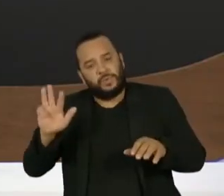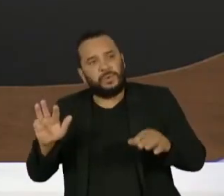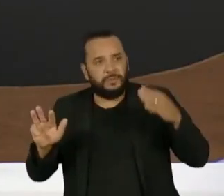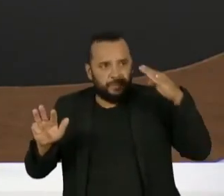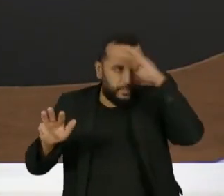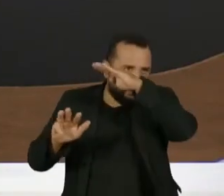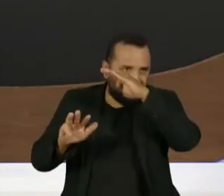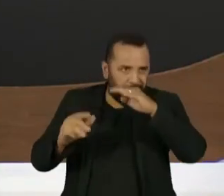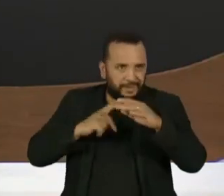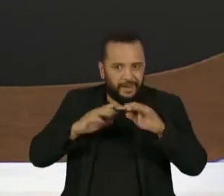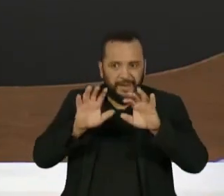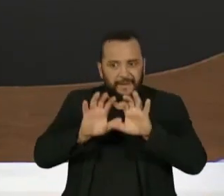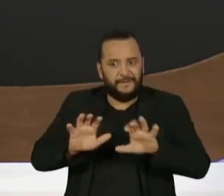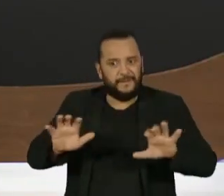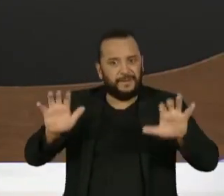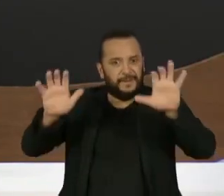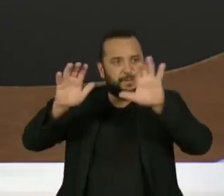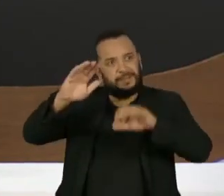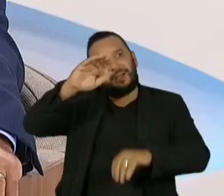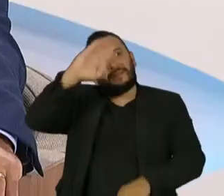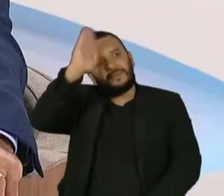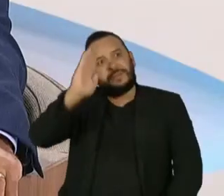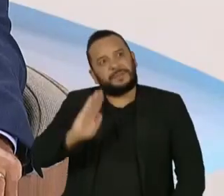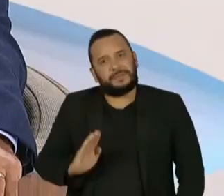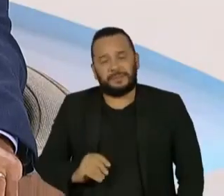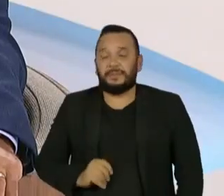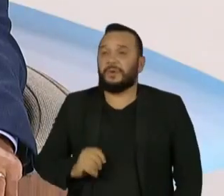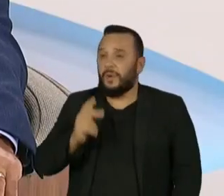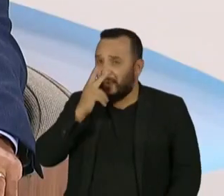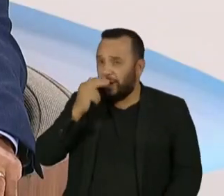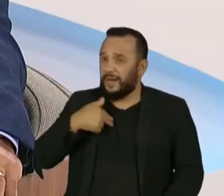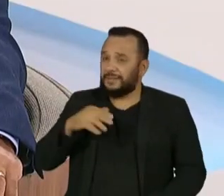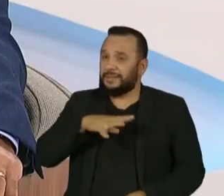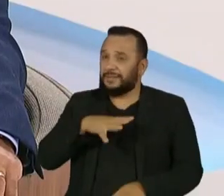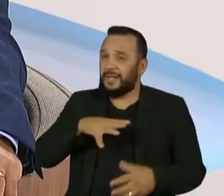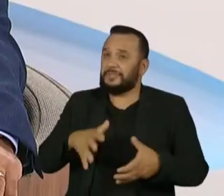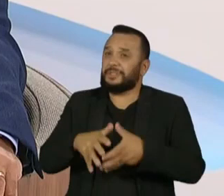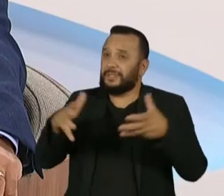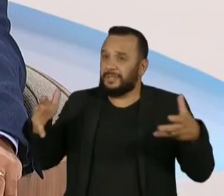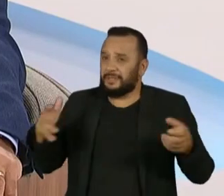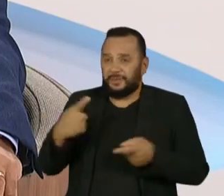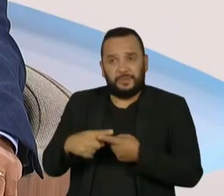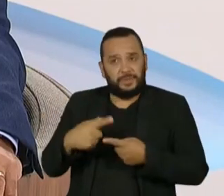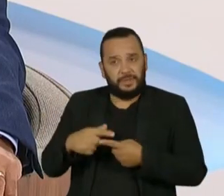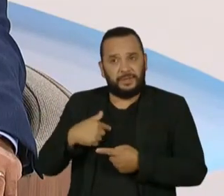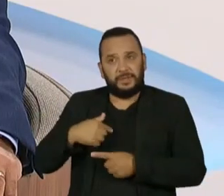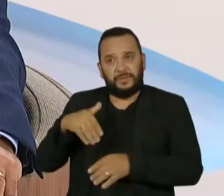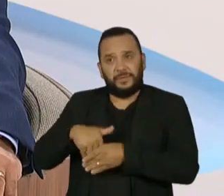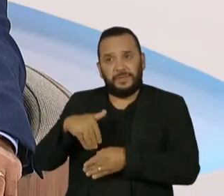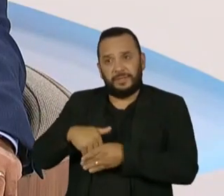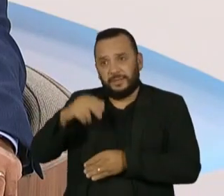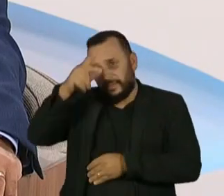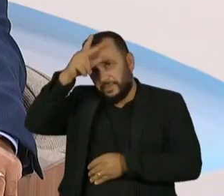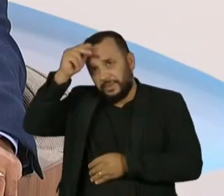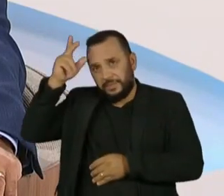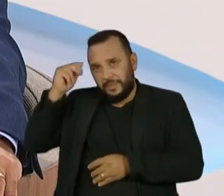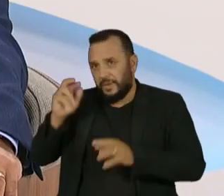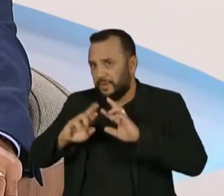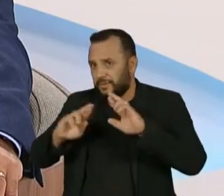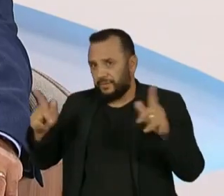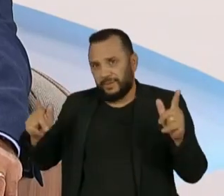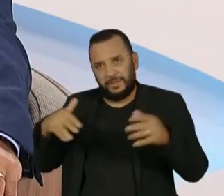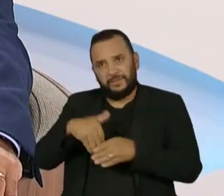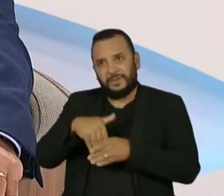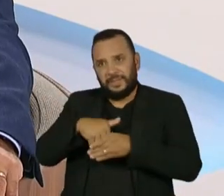vai pautar as alianças Brasil afora? Talvez nas grandes cidades, Vera, porque a eleição municipal é completamente diferente das eleições